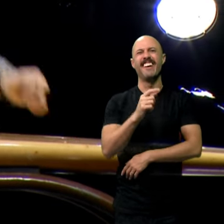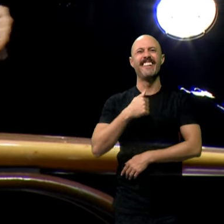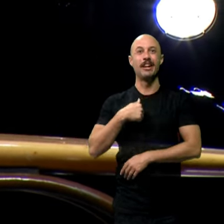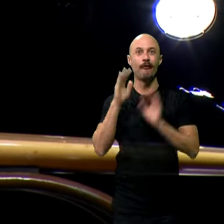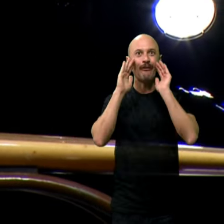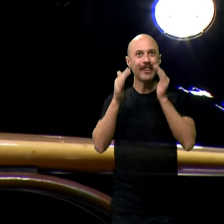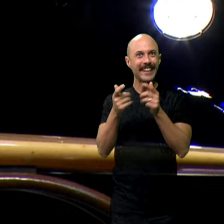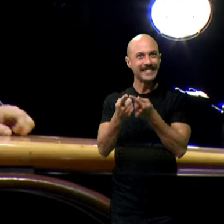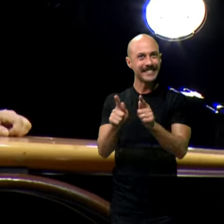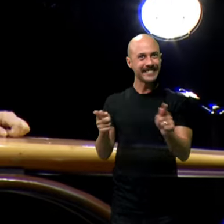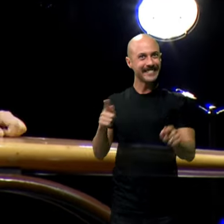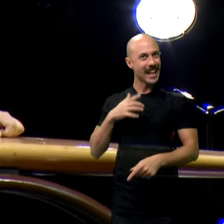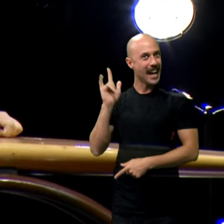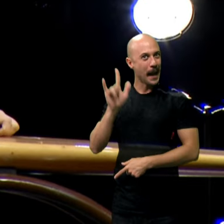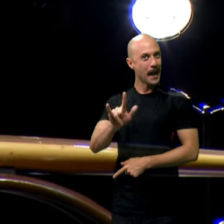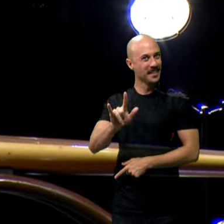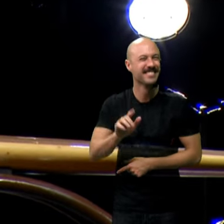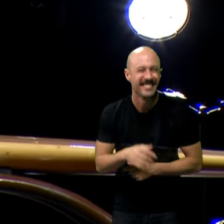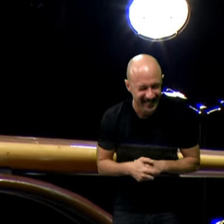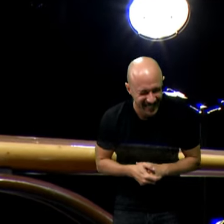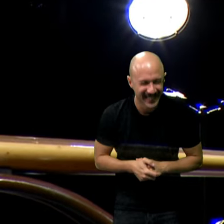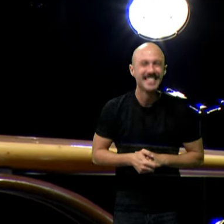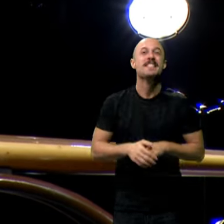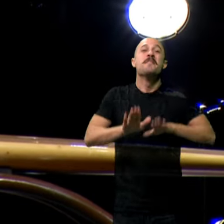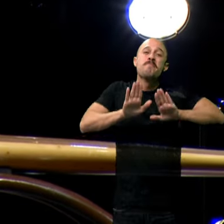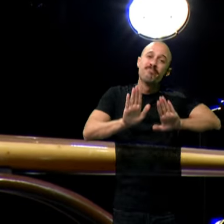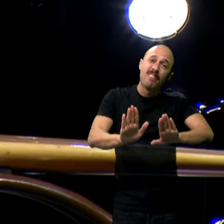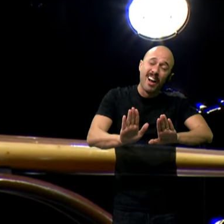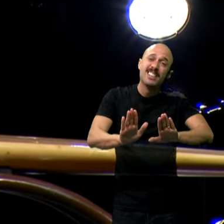então eu disse, eu não vou passar fome. Eu vou jejuar.